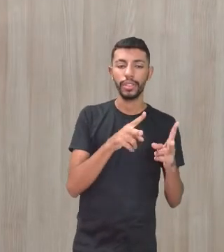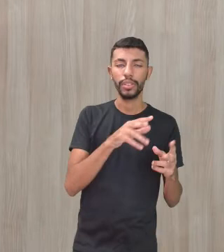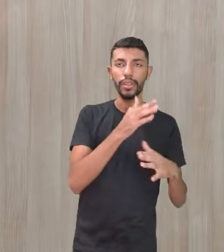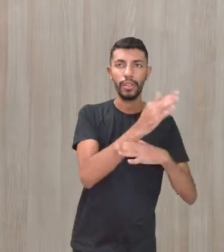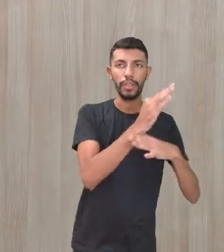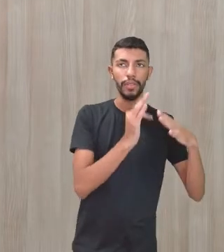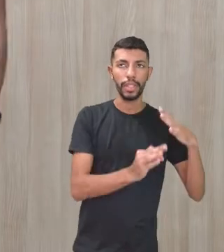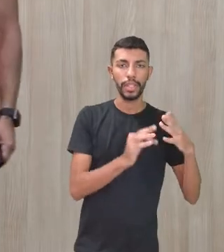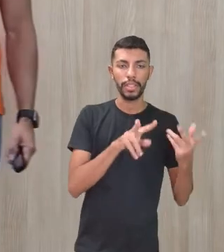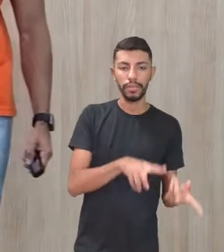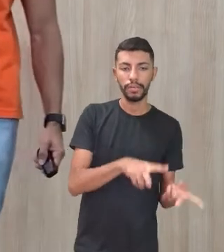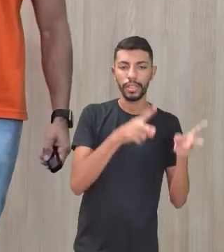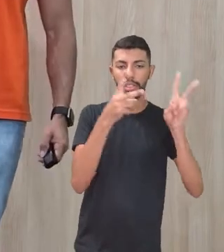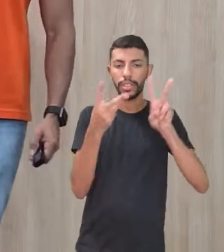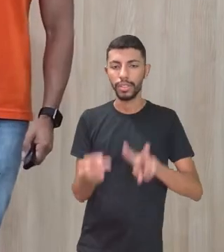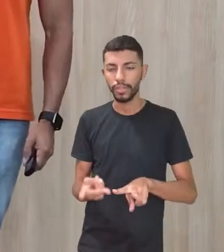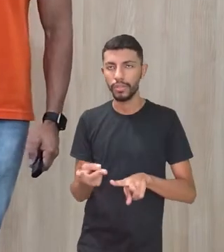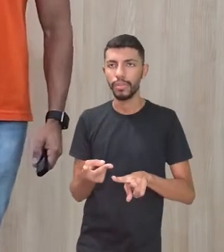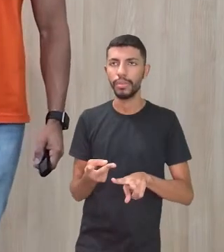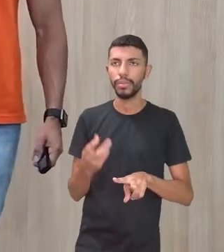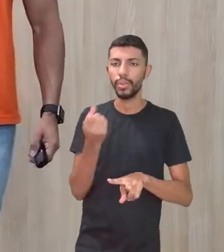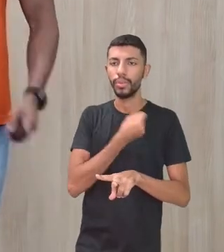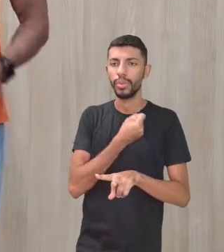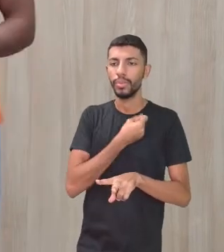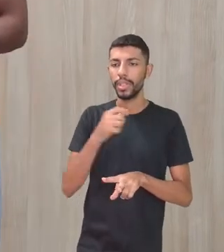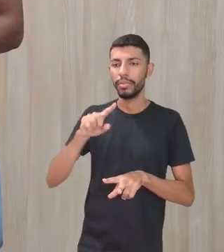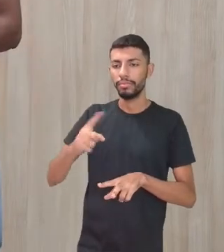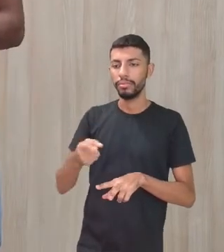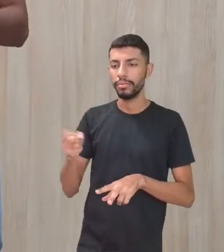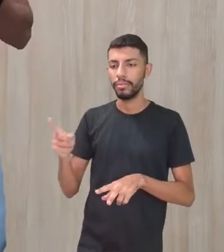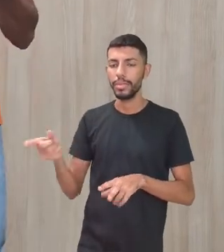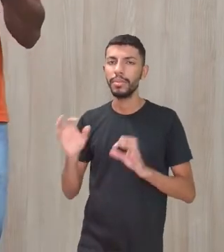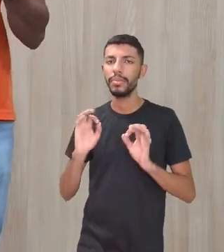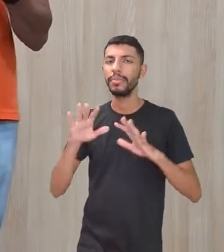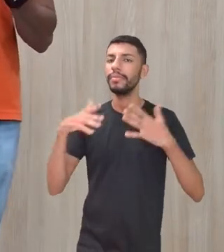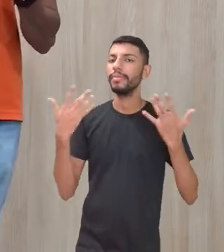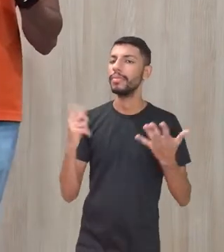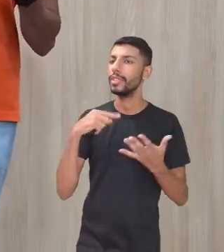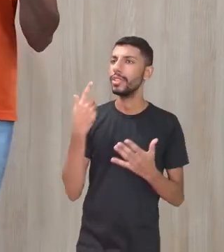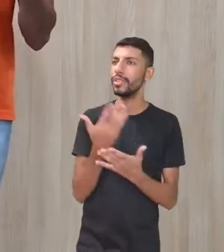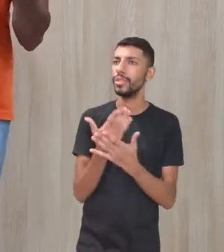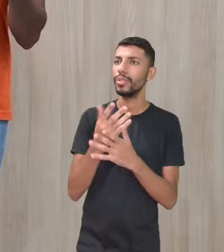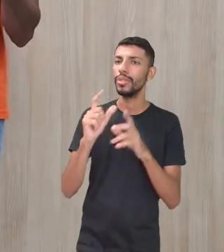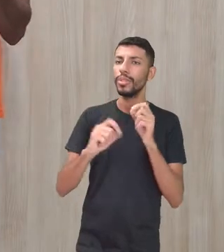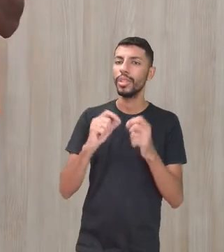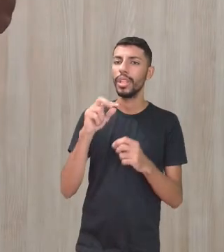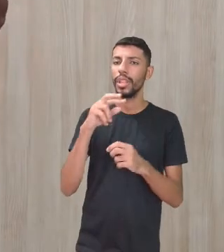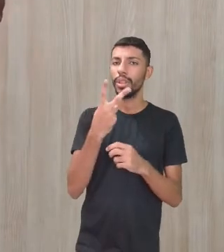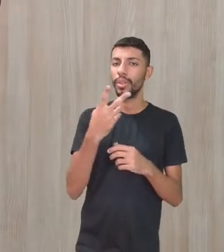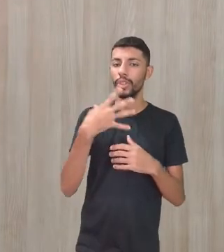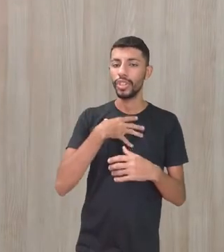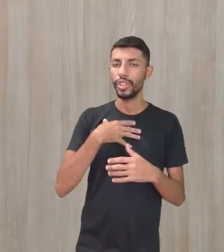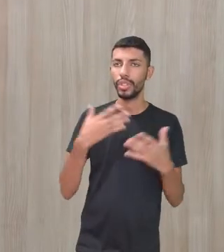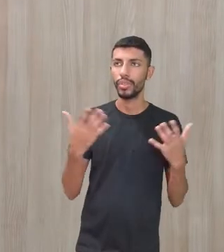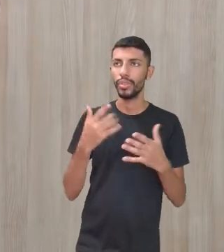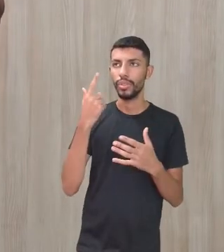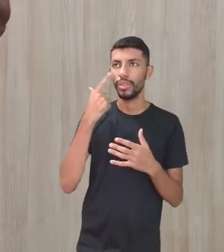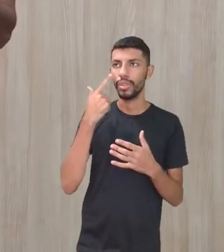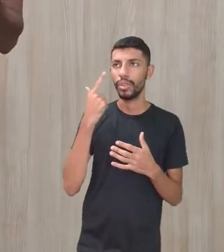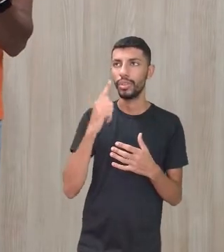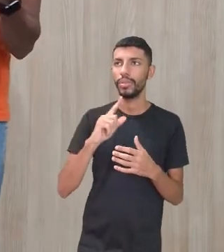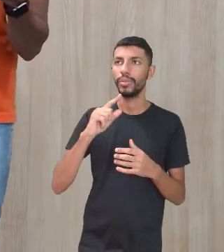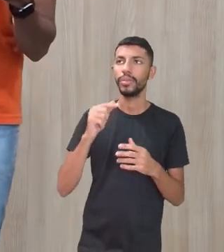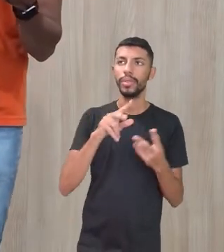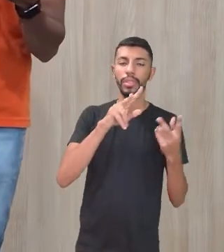fração, certo, decimal em um número decimal. Então, a gente viu duas formas aqui hoje. Quais foram elas?